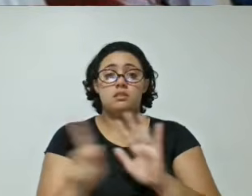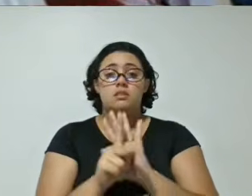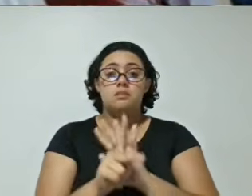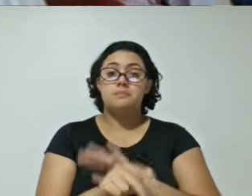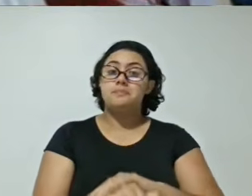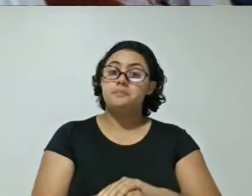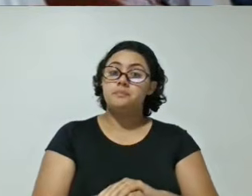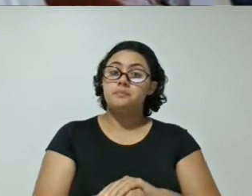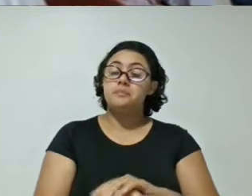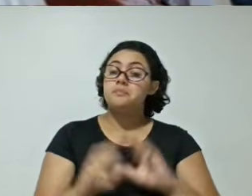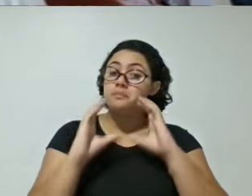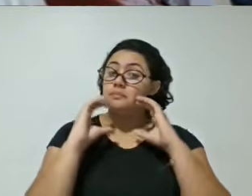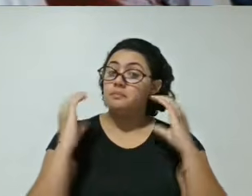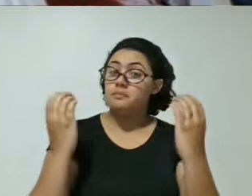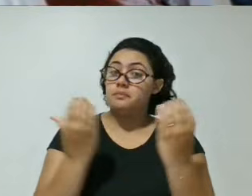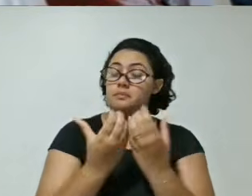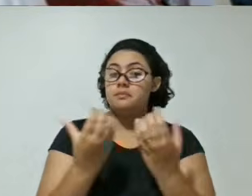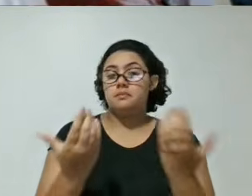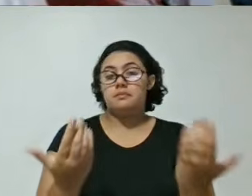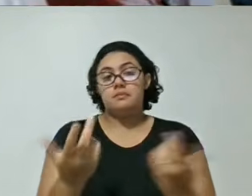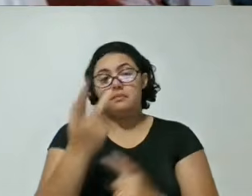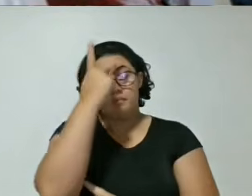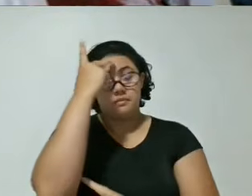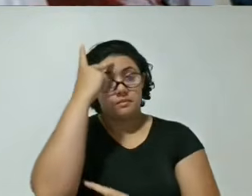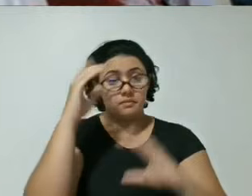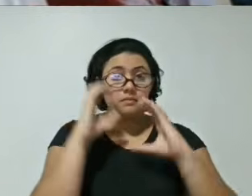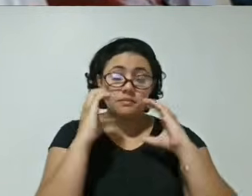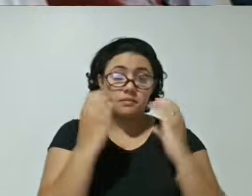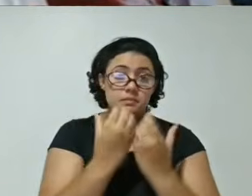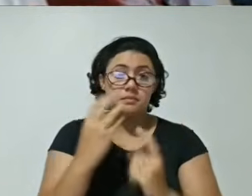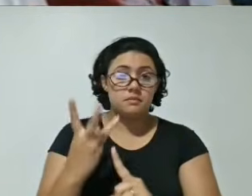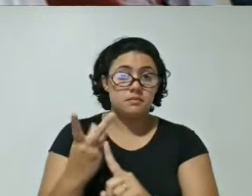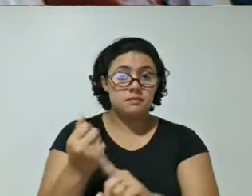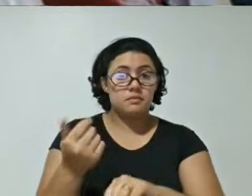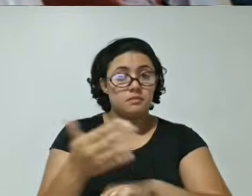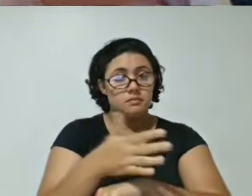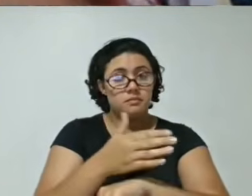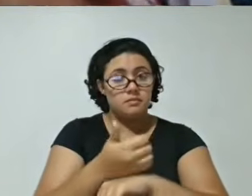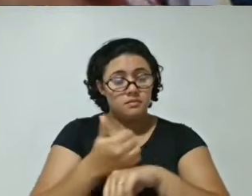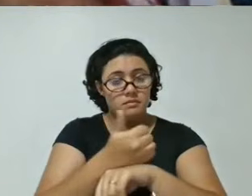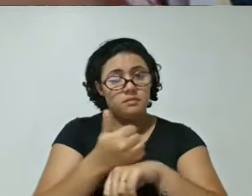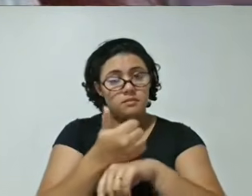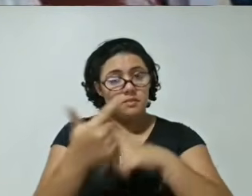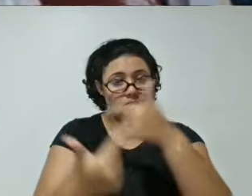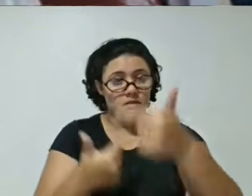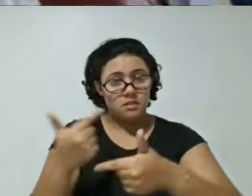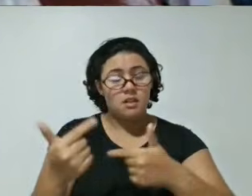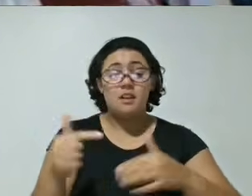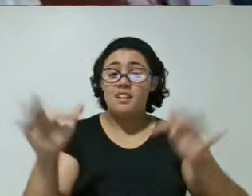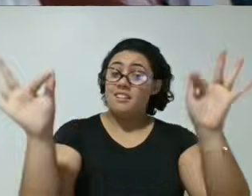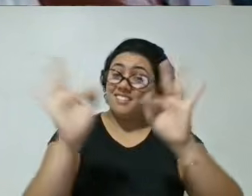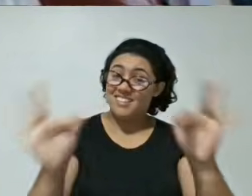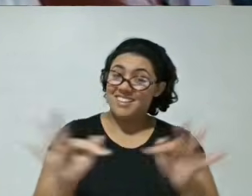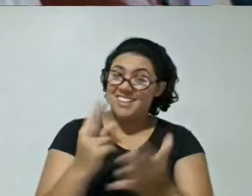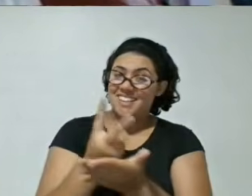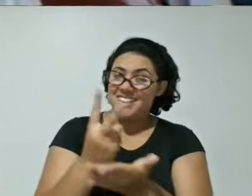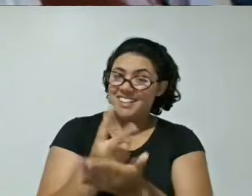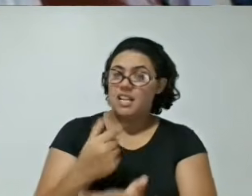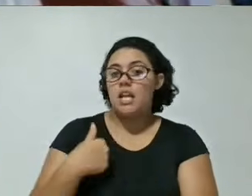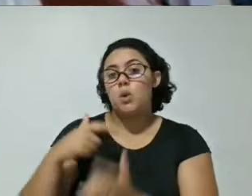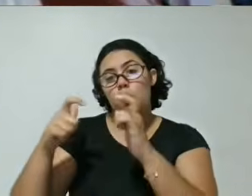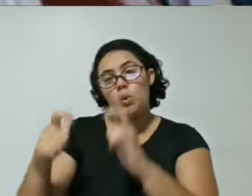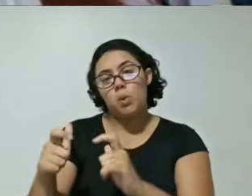da comunidade ali, principalmente da comunidade artística, que ficou muito feliz com a minha permanência nesse lugar. Já